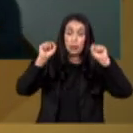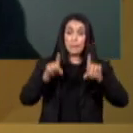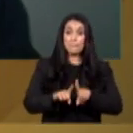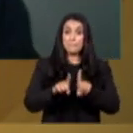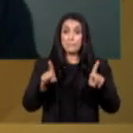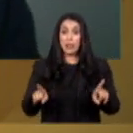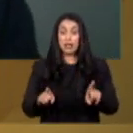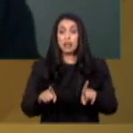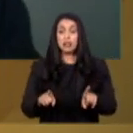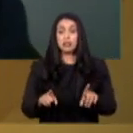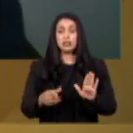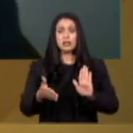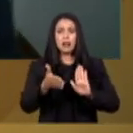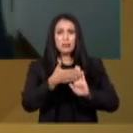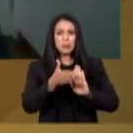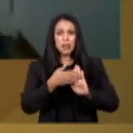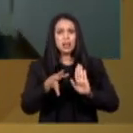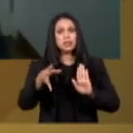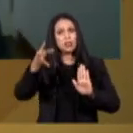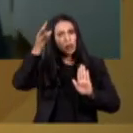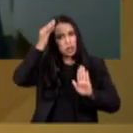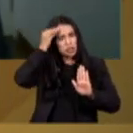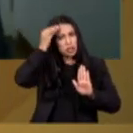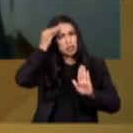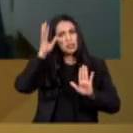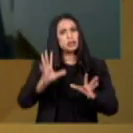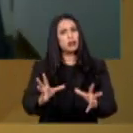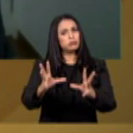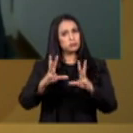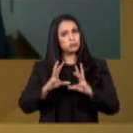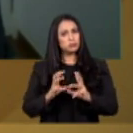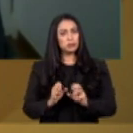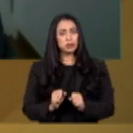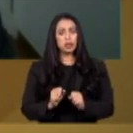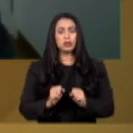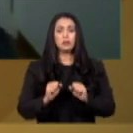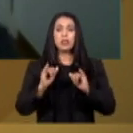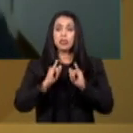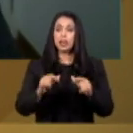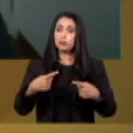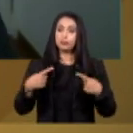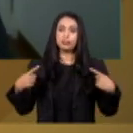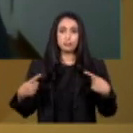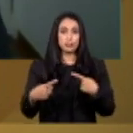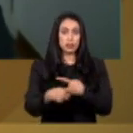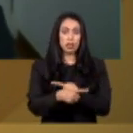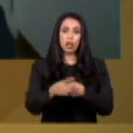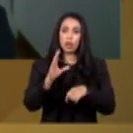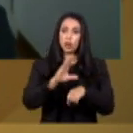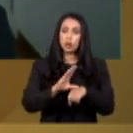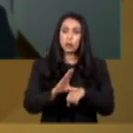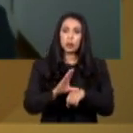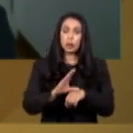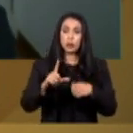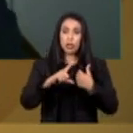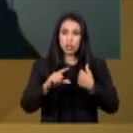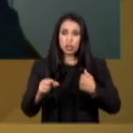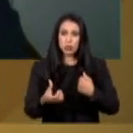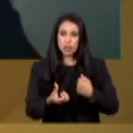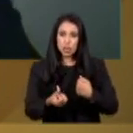conhecida junto a né para declarar a inconstitucionalidade do artigo